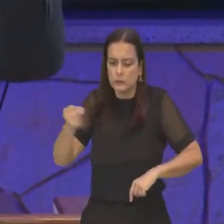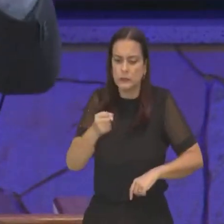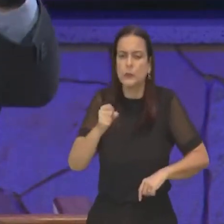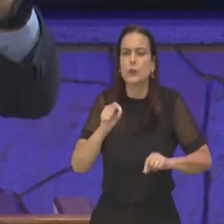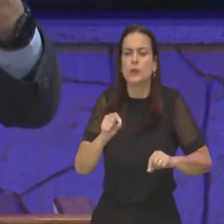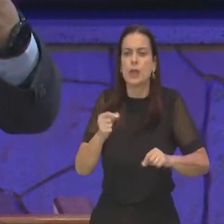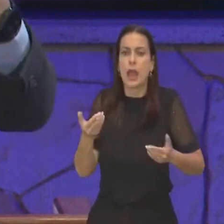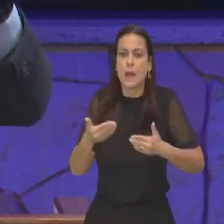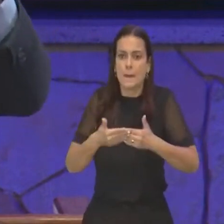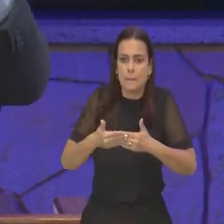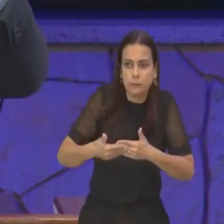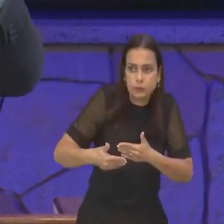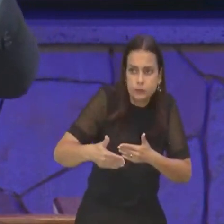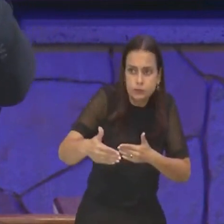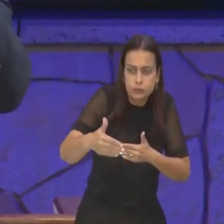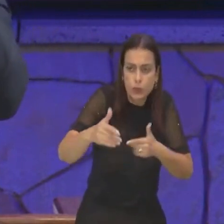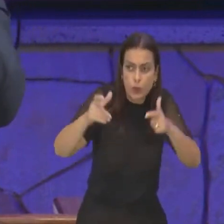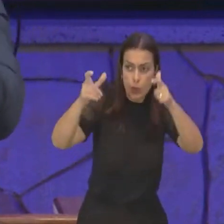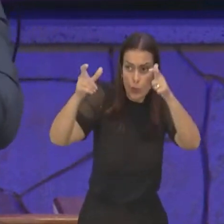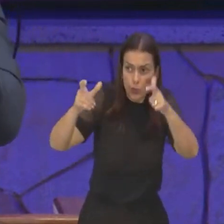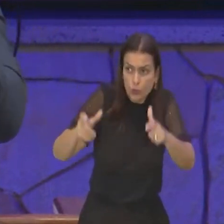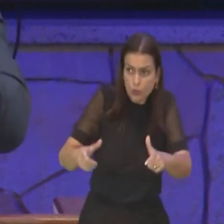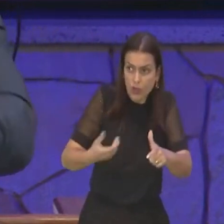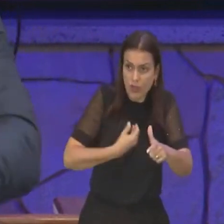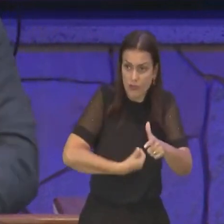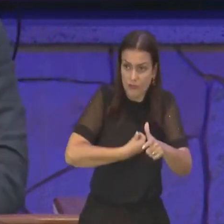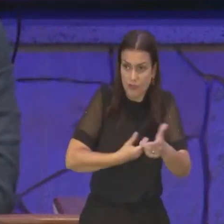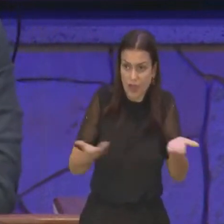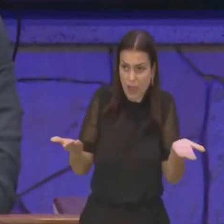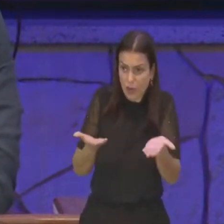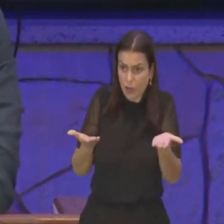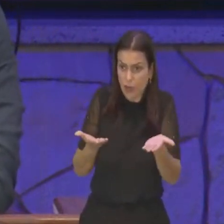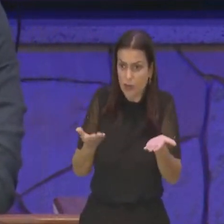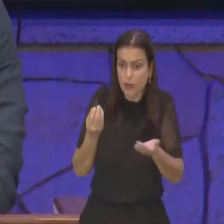a partir do lugar aonde você está.